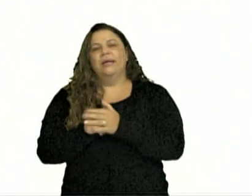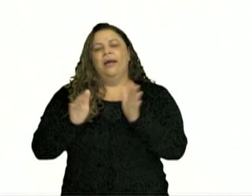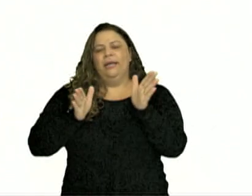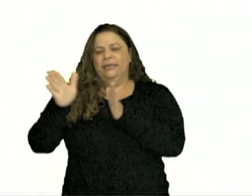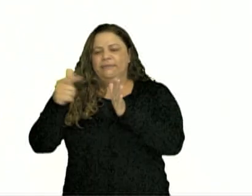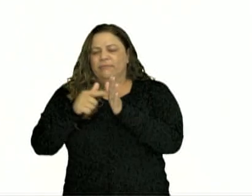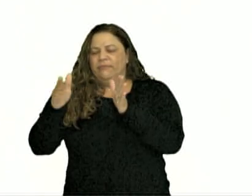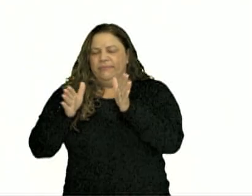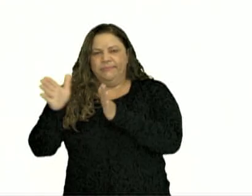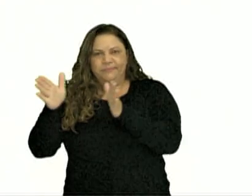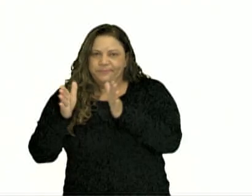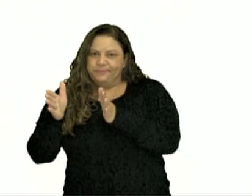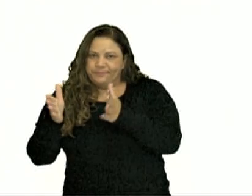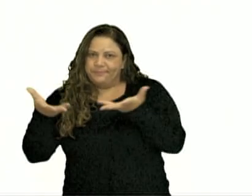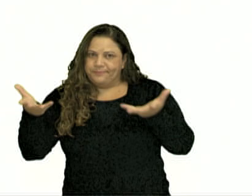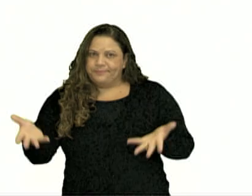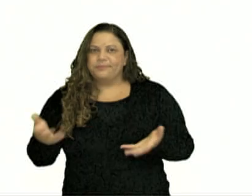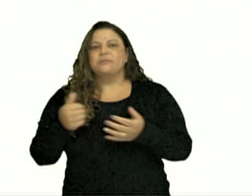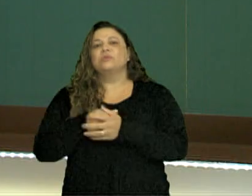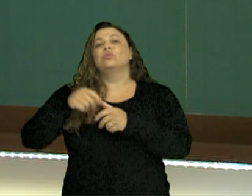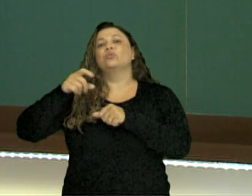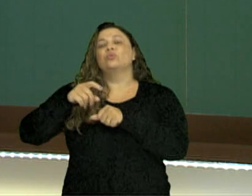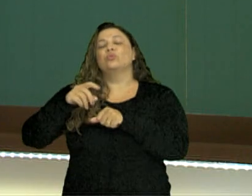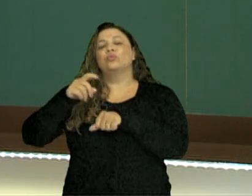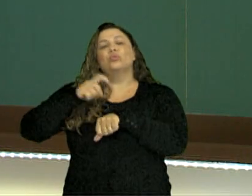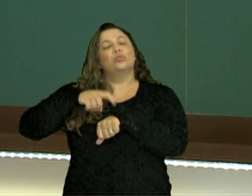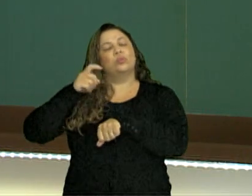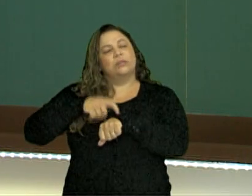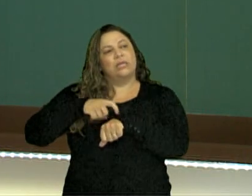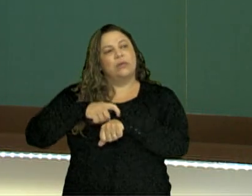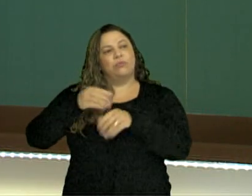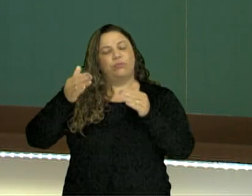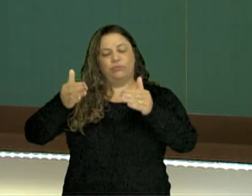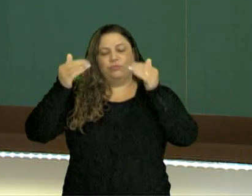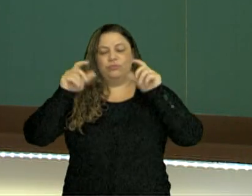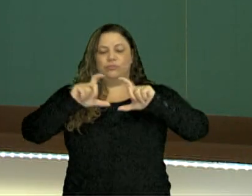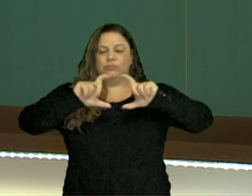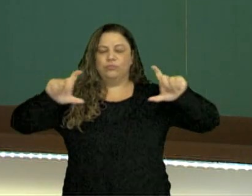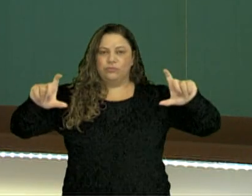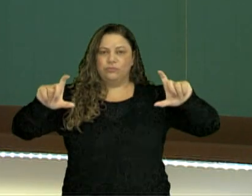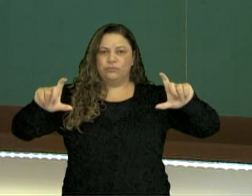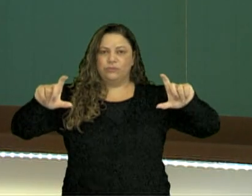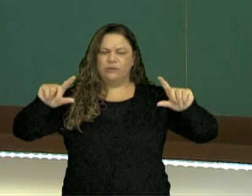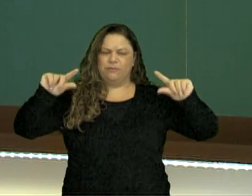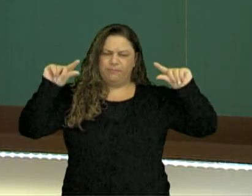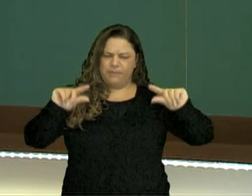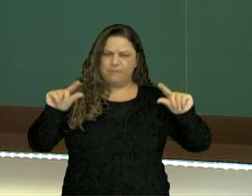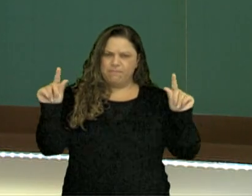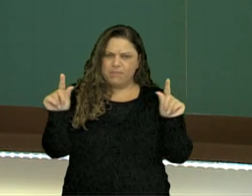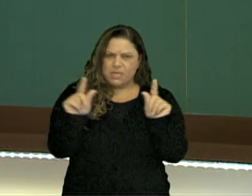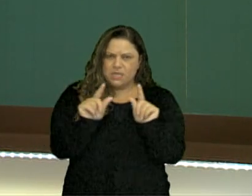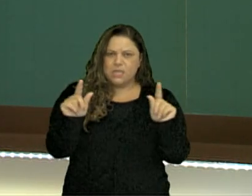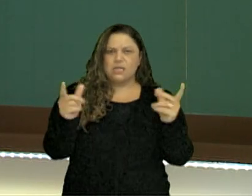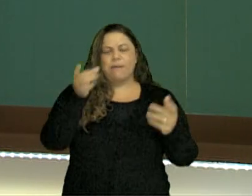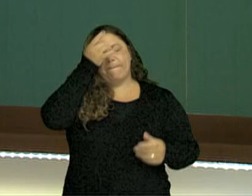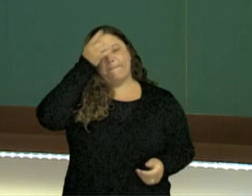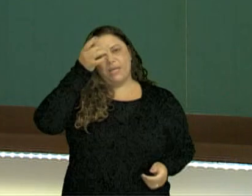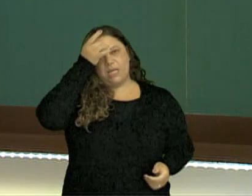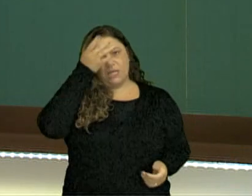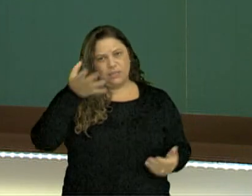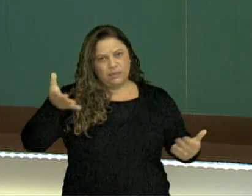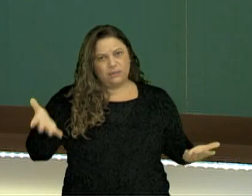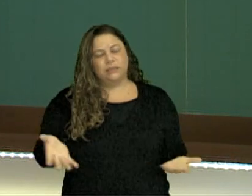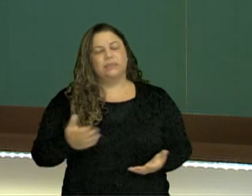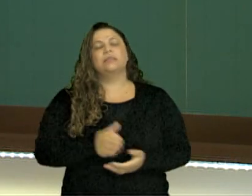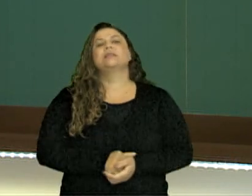dada, que vai ser dado no tempo dado. Então, esta formulazinha bem pequena, mas fácil da gente